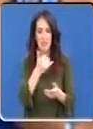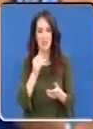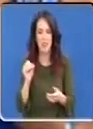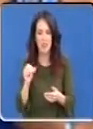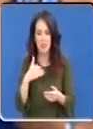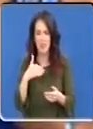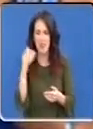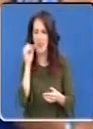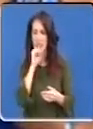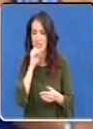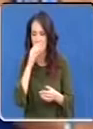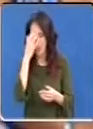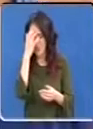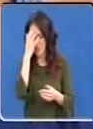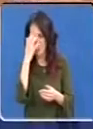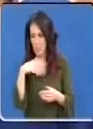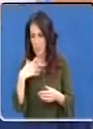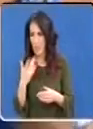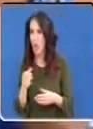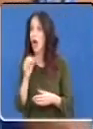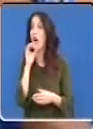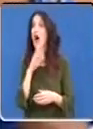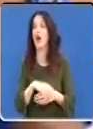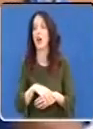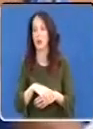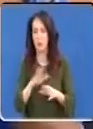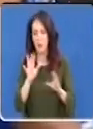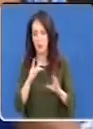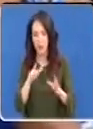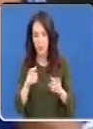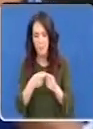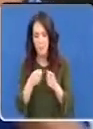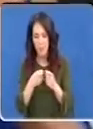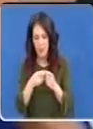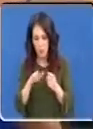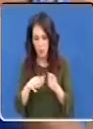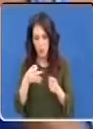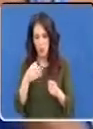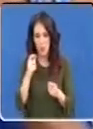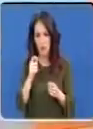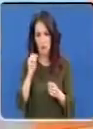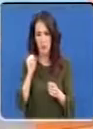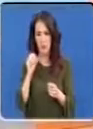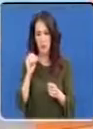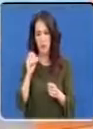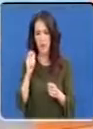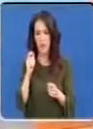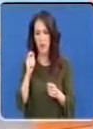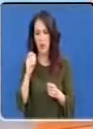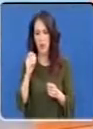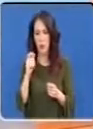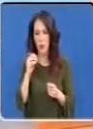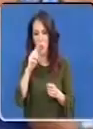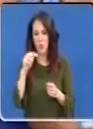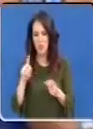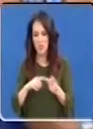que é? Isso. Há bocado isso. Ah, isso é uma terra maravilhosa que eu gosto imenso. Espera aí, não, é aqui perto. Pegões. Depois é na estamos na Feira de Maio